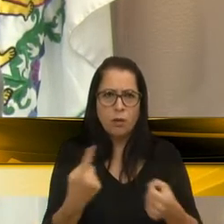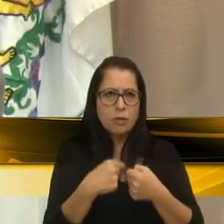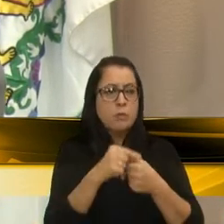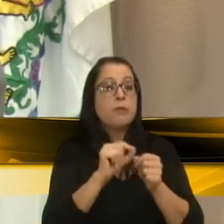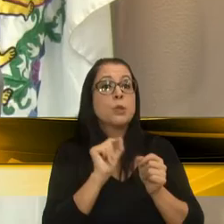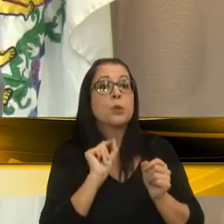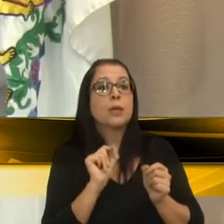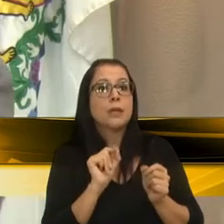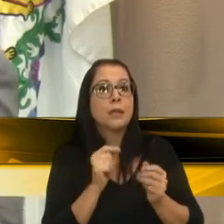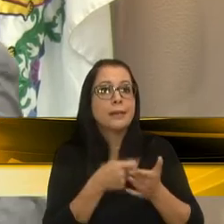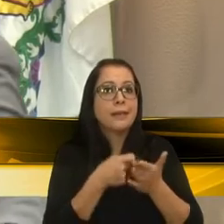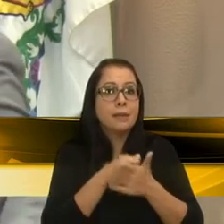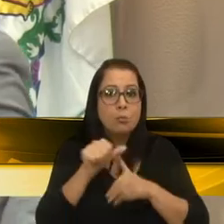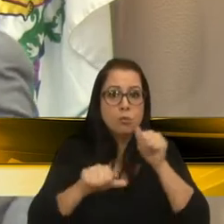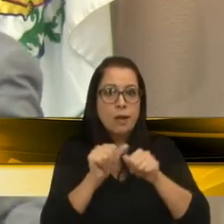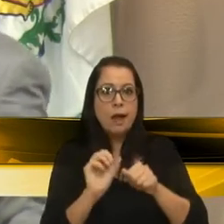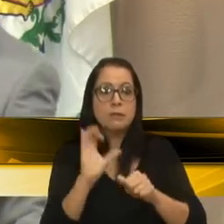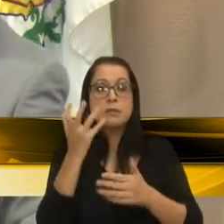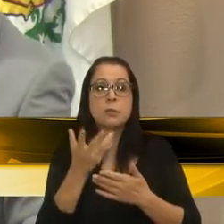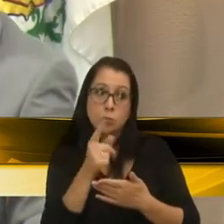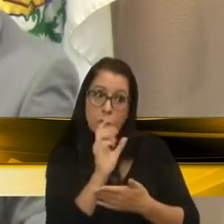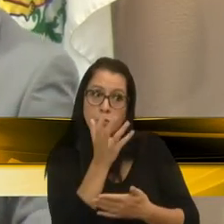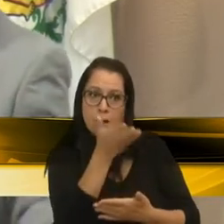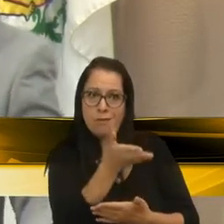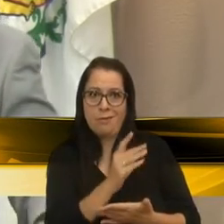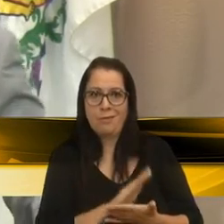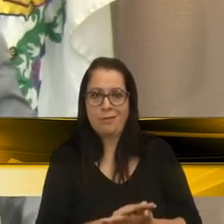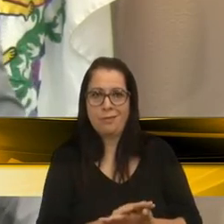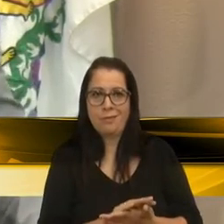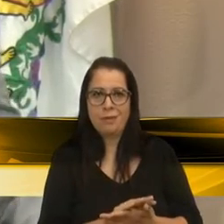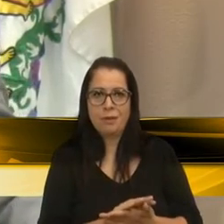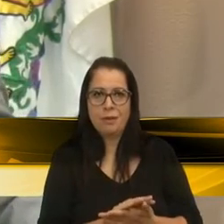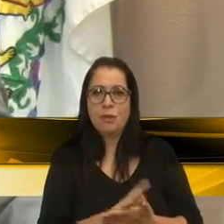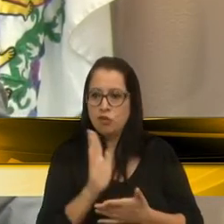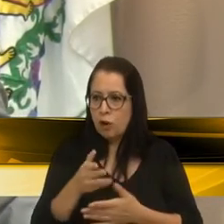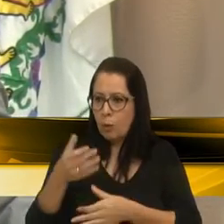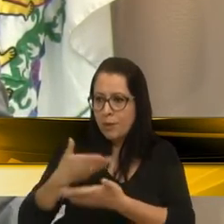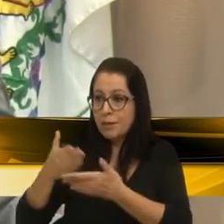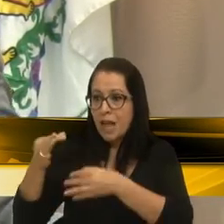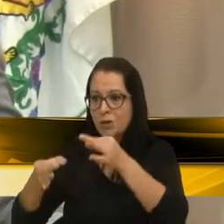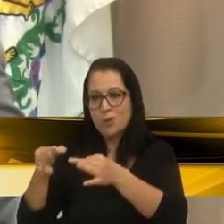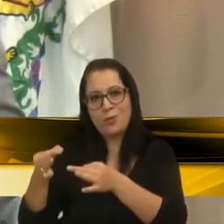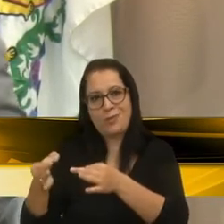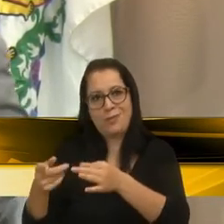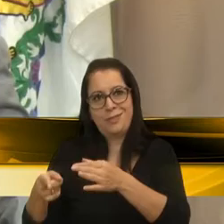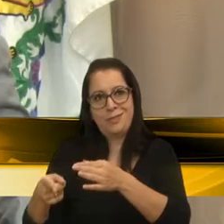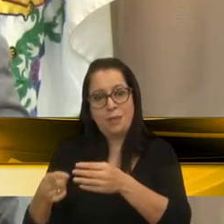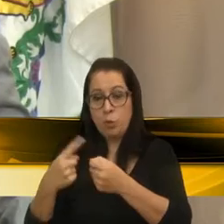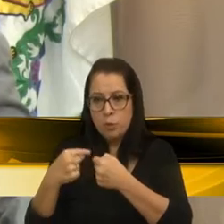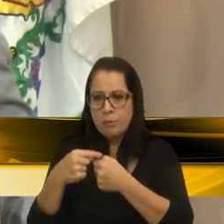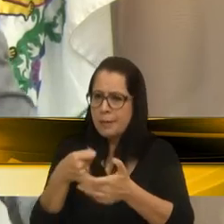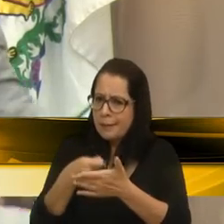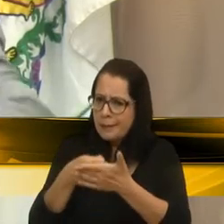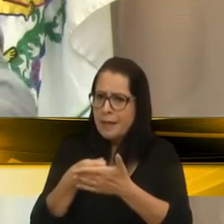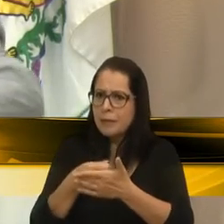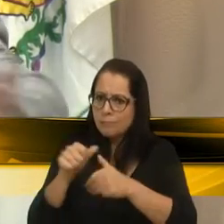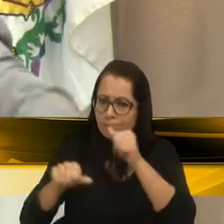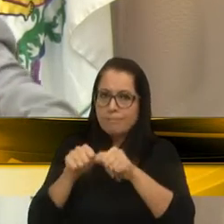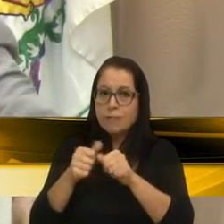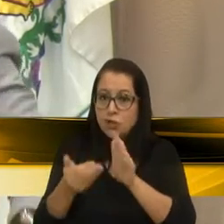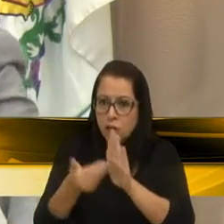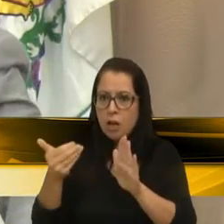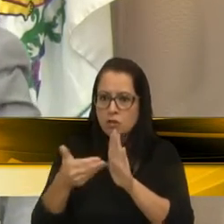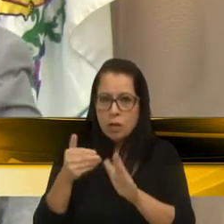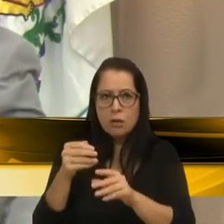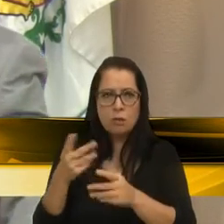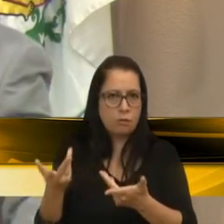faz? Tenta mudar a decisão. E é o que está acontecendo agora. Já transitou em julgado o caso. O município está tentando uma rescisória, que é ser retirado do